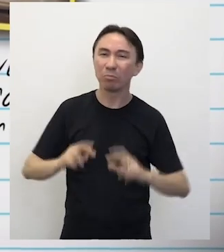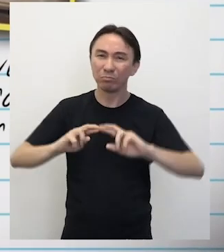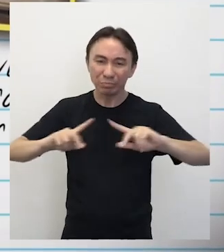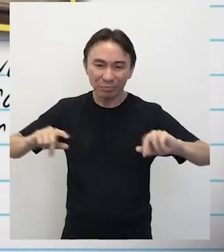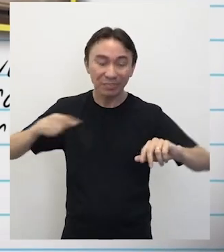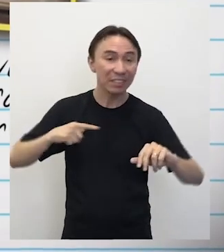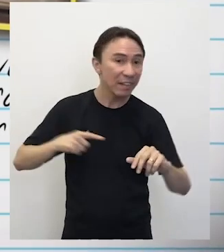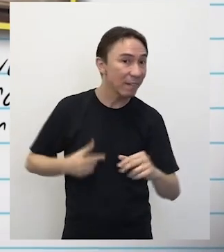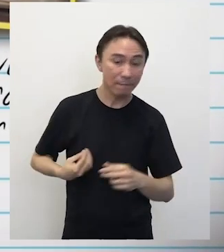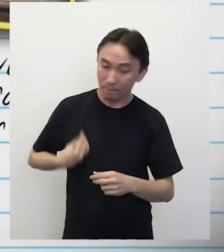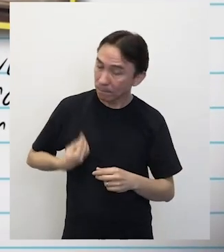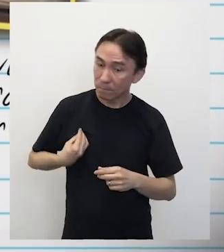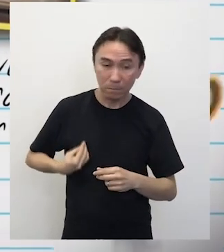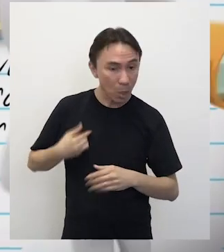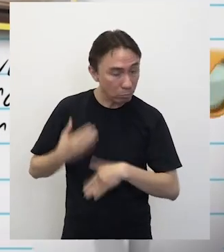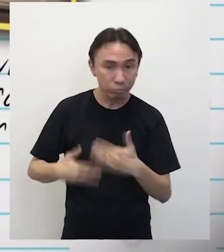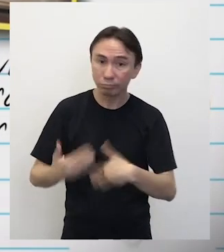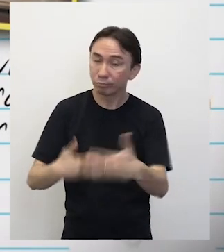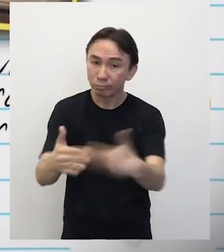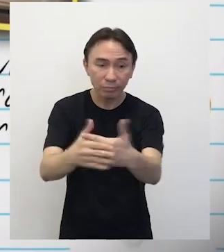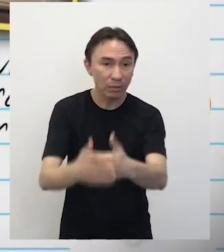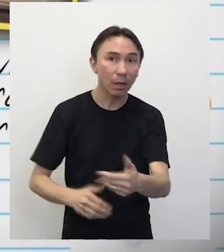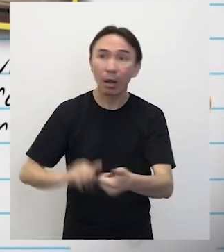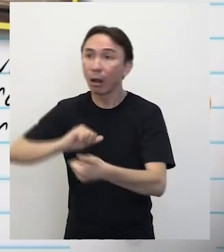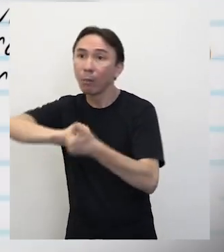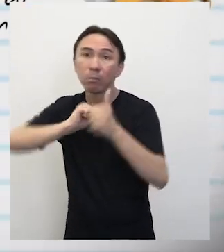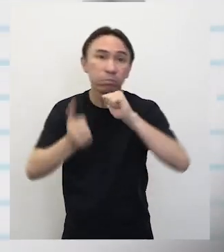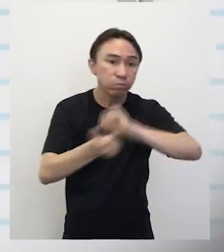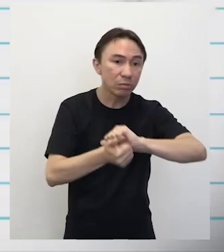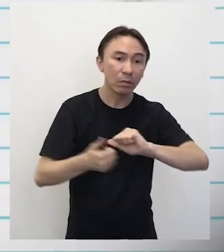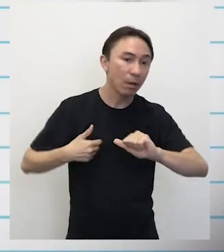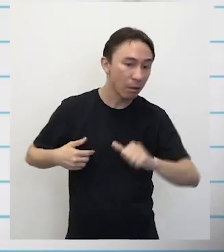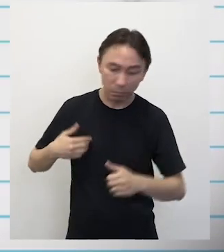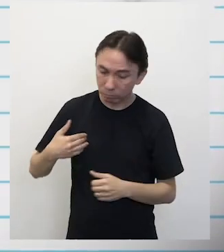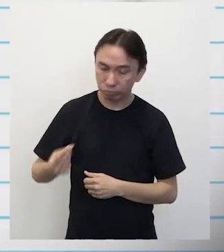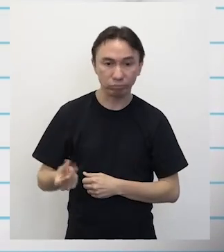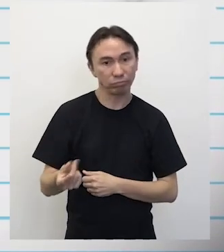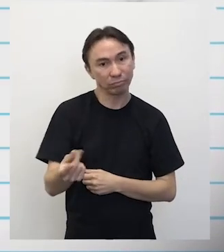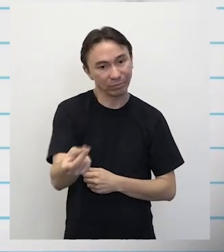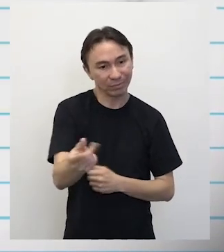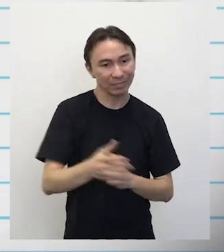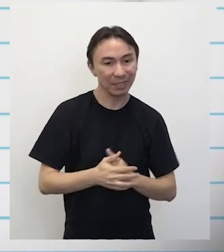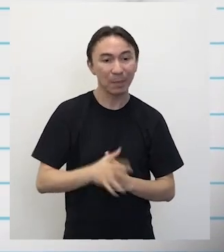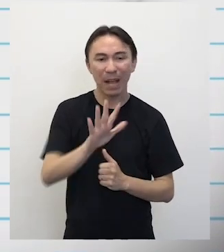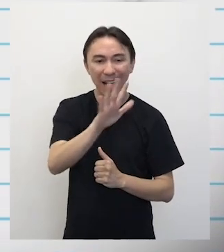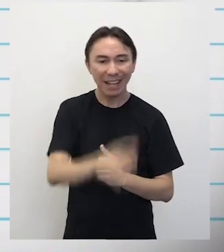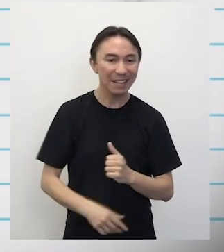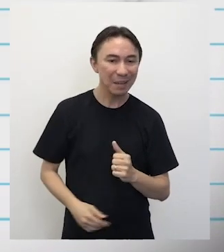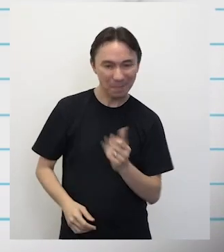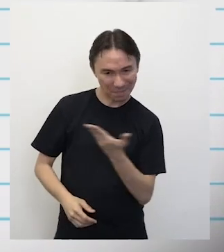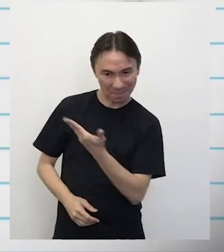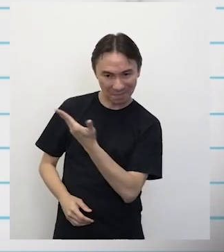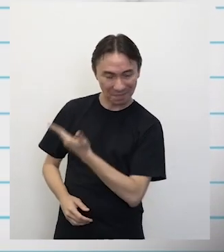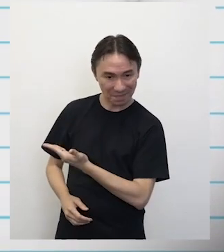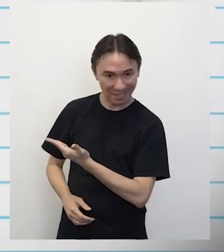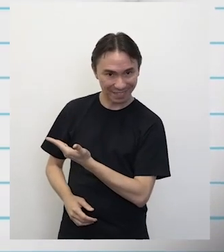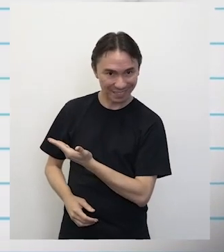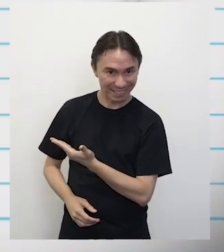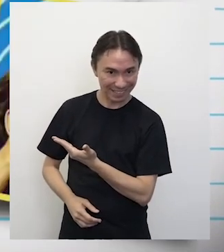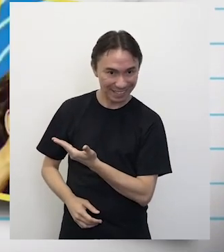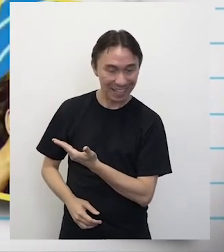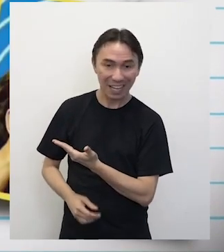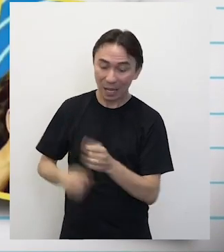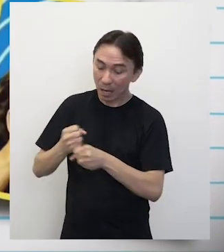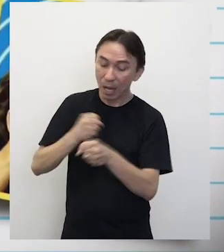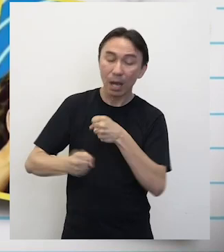às mudanças nas condições ambientais no longo prazo. Já o termo desenvolvimento sustentável foi consagrado em